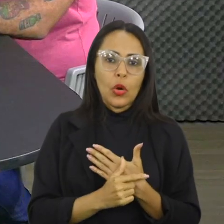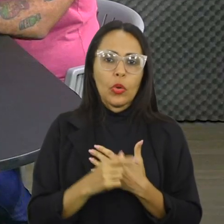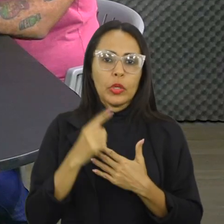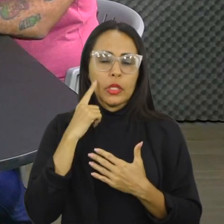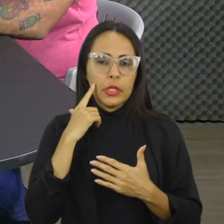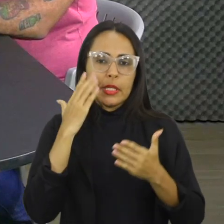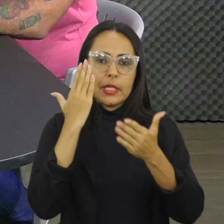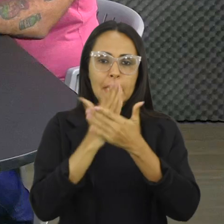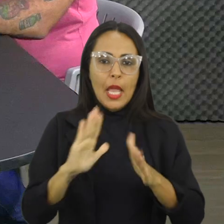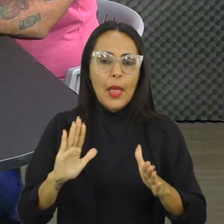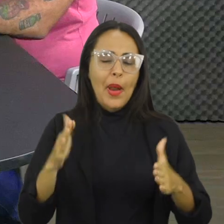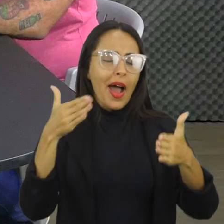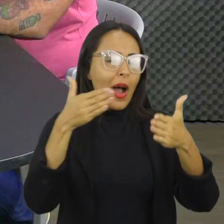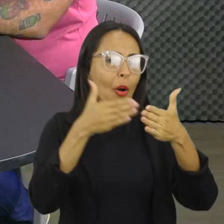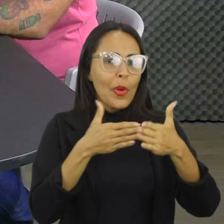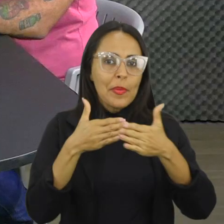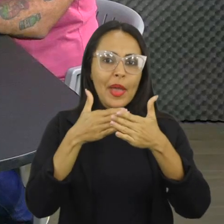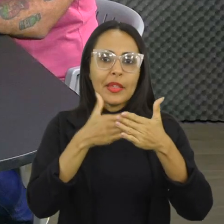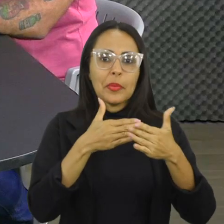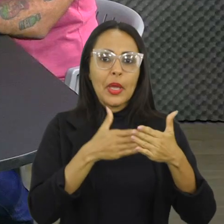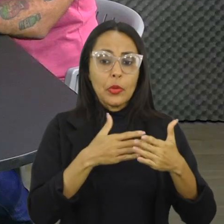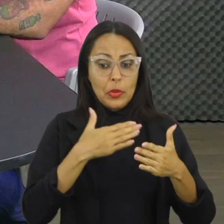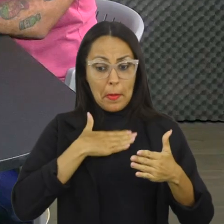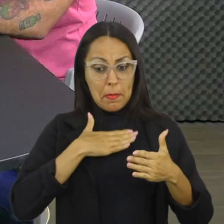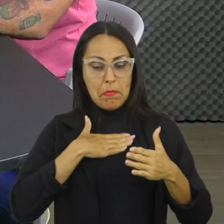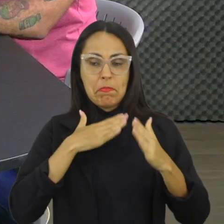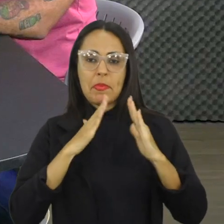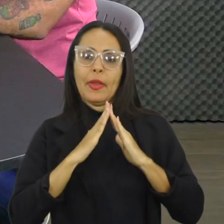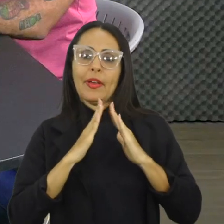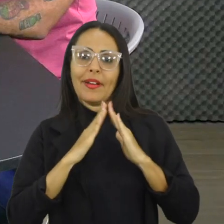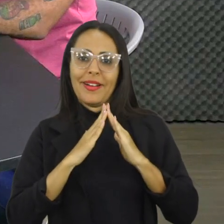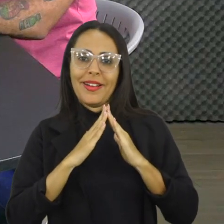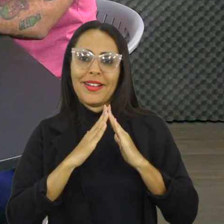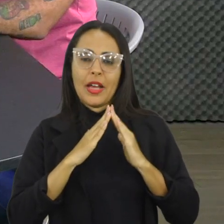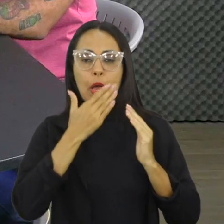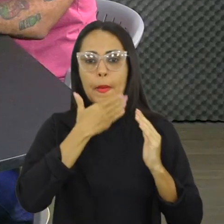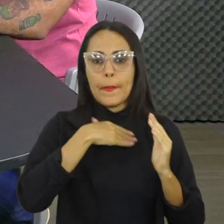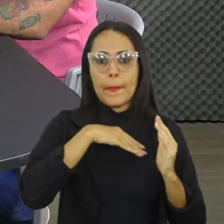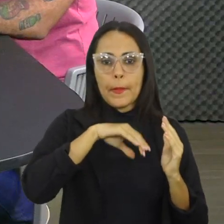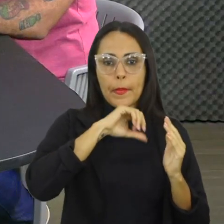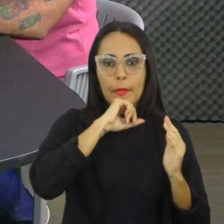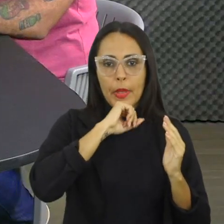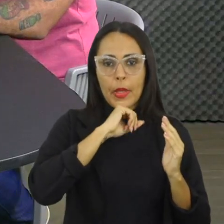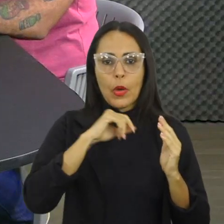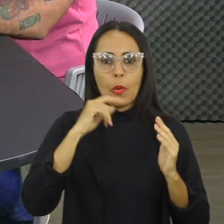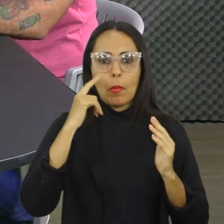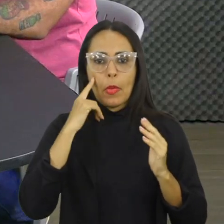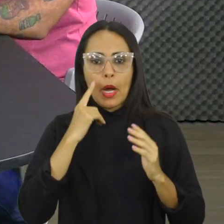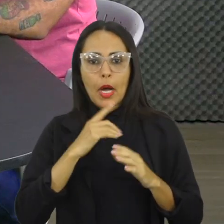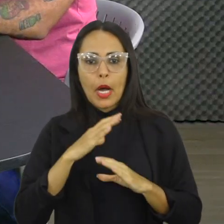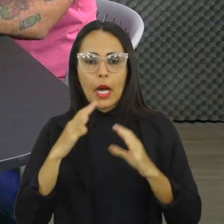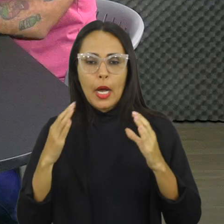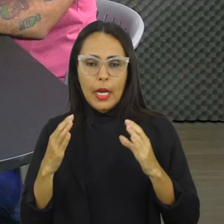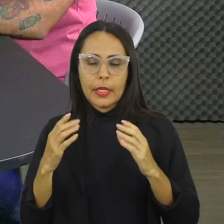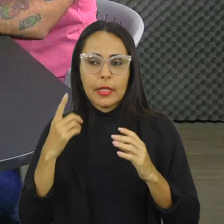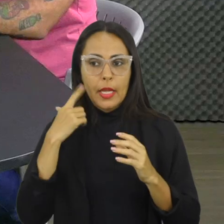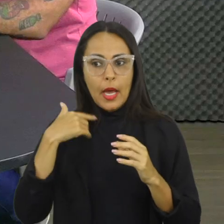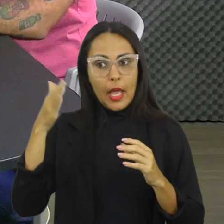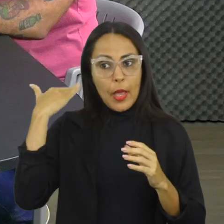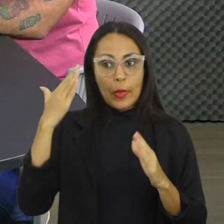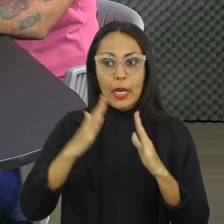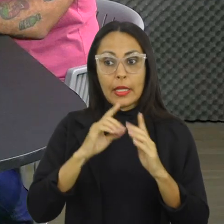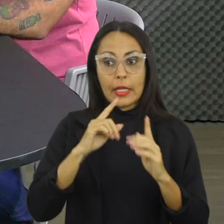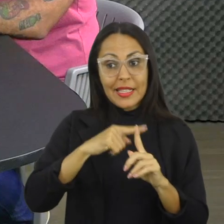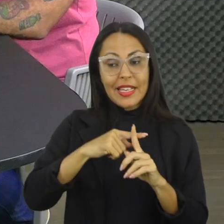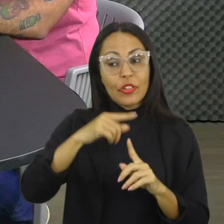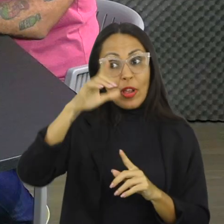uma barreira que era, inclusive, uma barreira da minha casa. Meu pai era um baixo do meu coro, meu pai era presbítero na época, né? Era líder